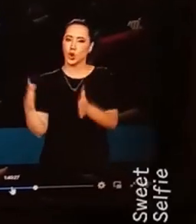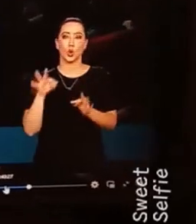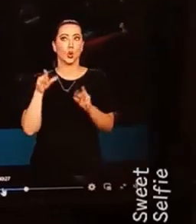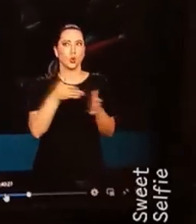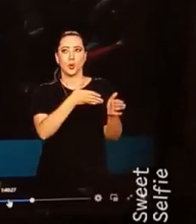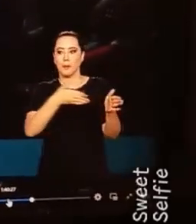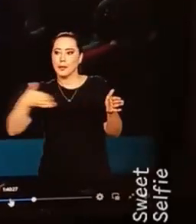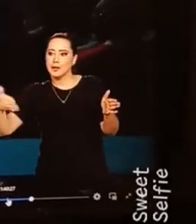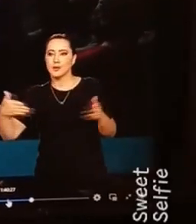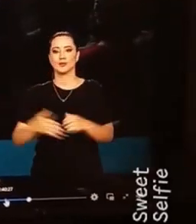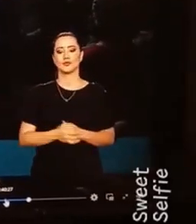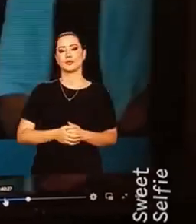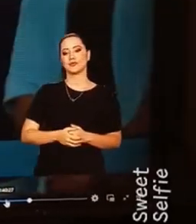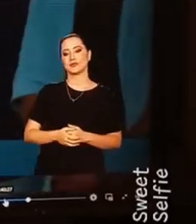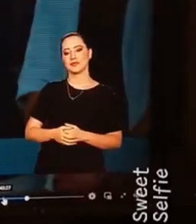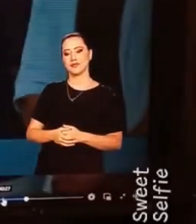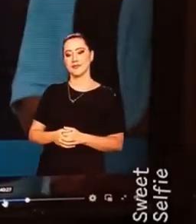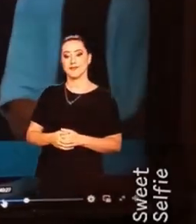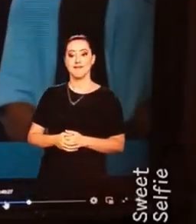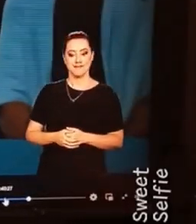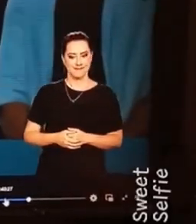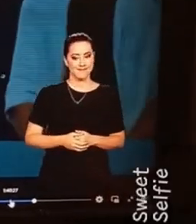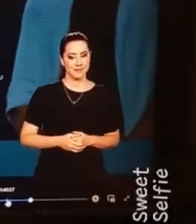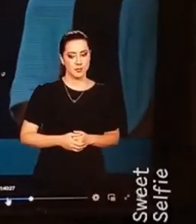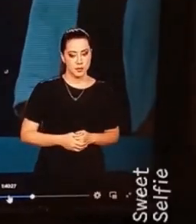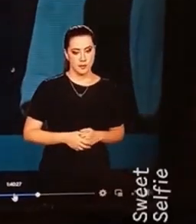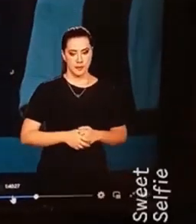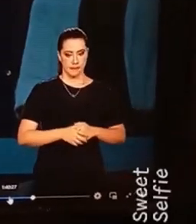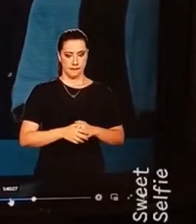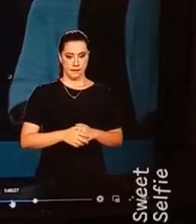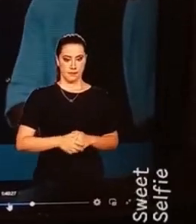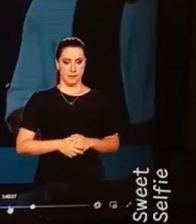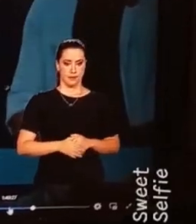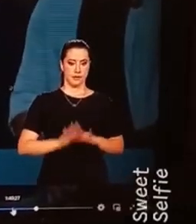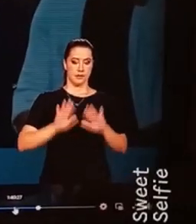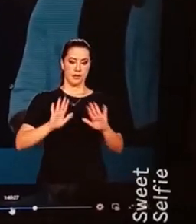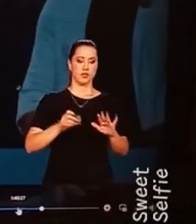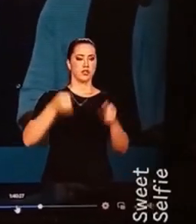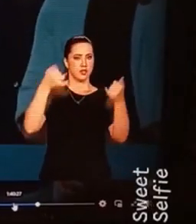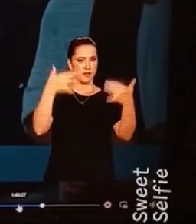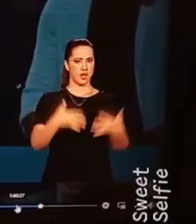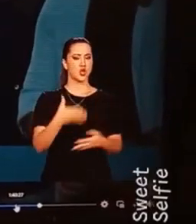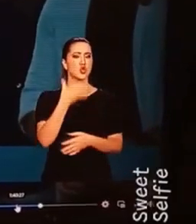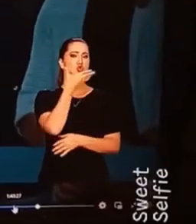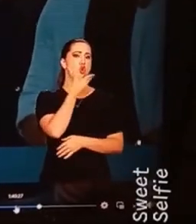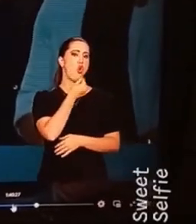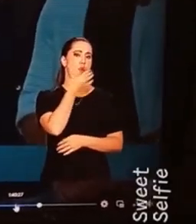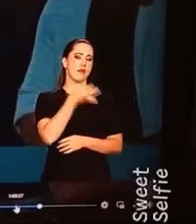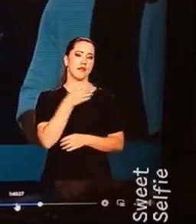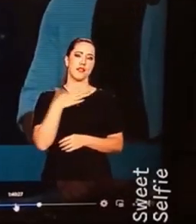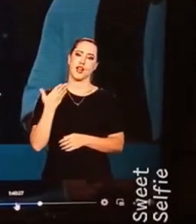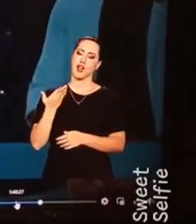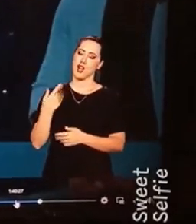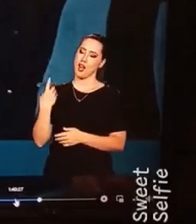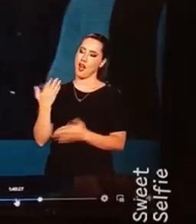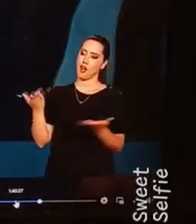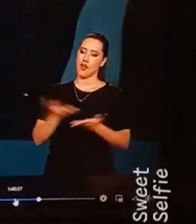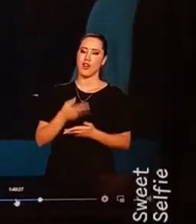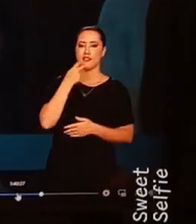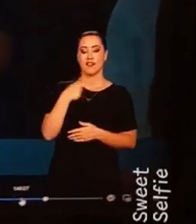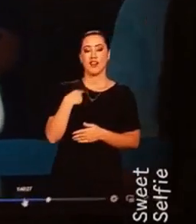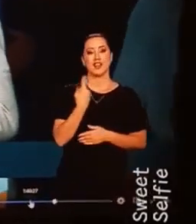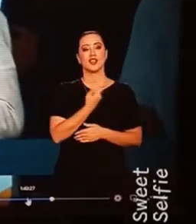nossa, eu já falei tanto de homem, agora falar da nossa querida prefeita Alessandra Gomes,